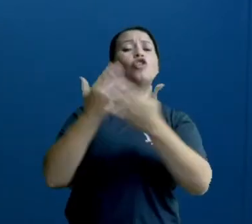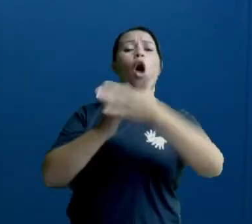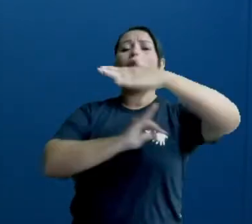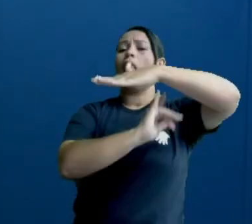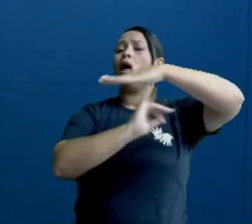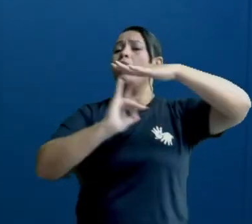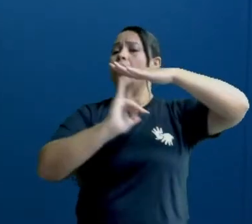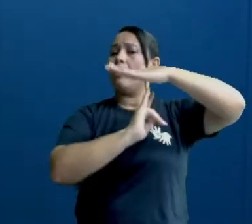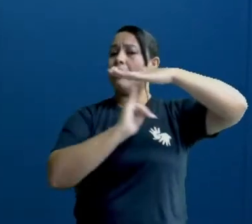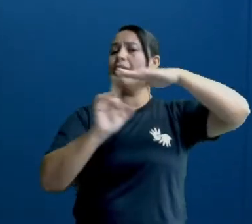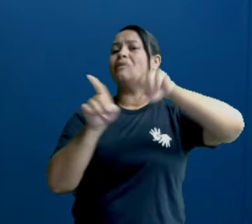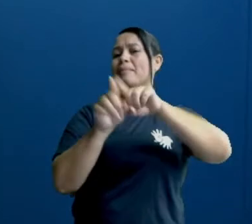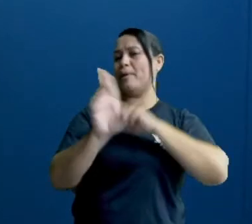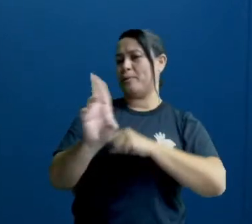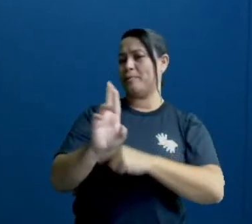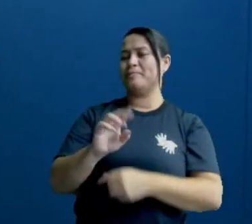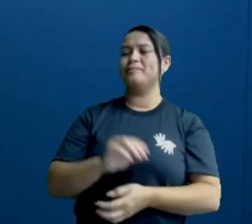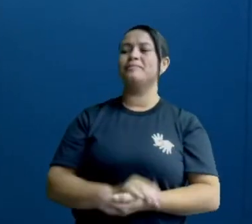o nome dela.